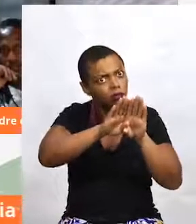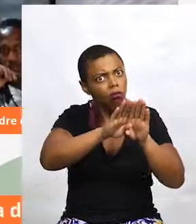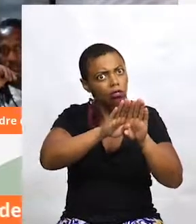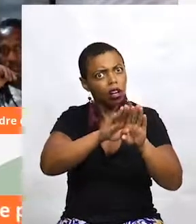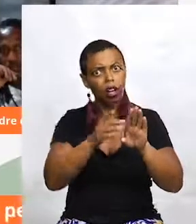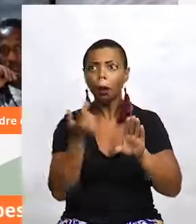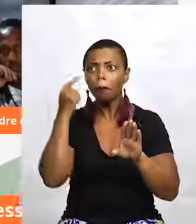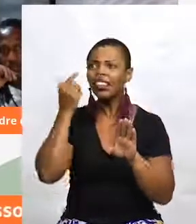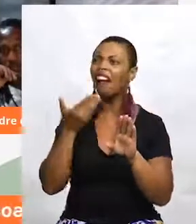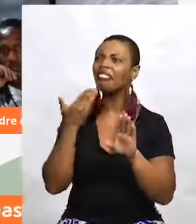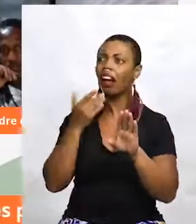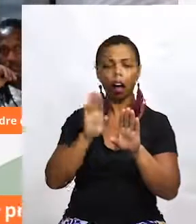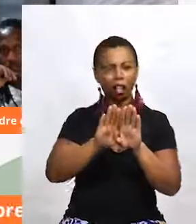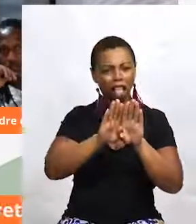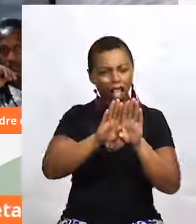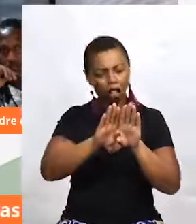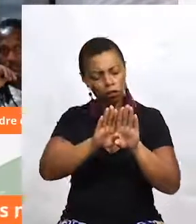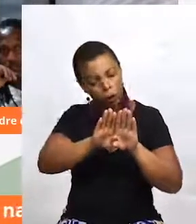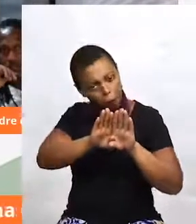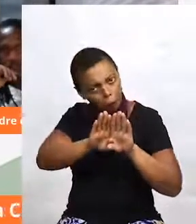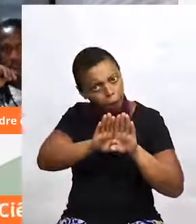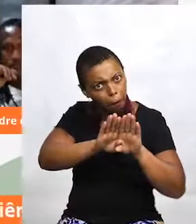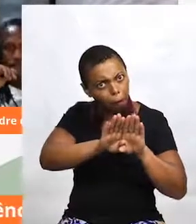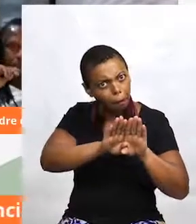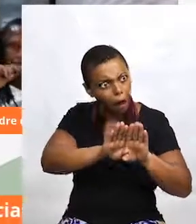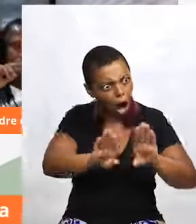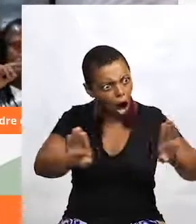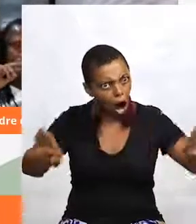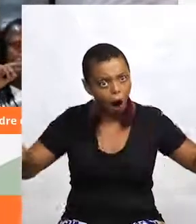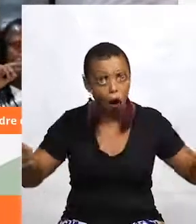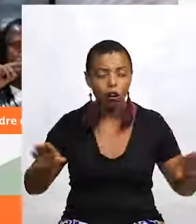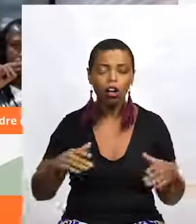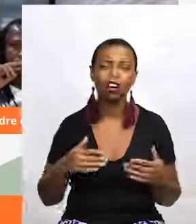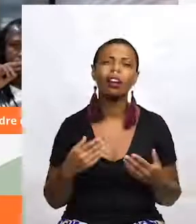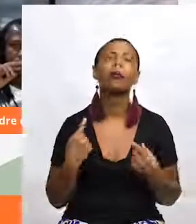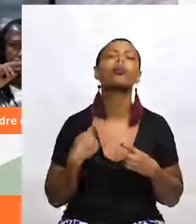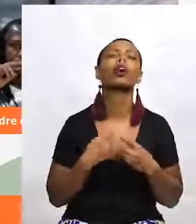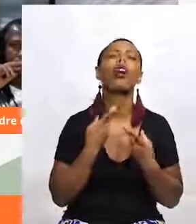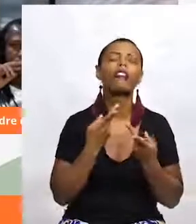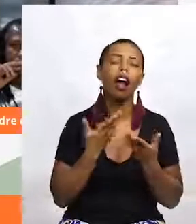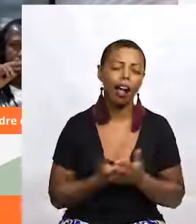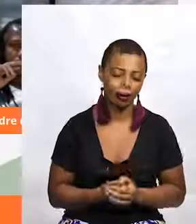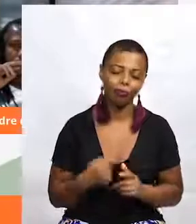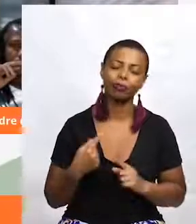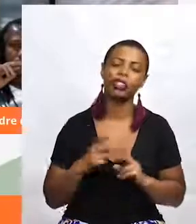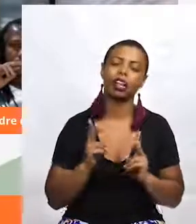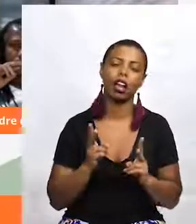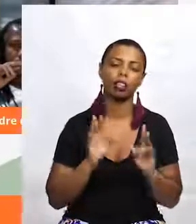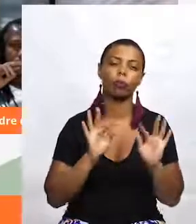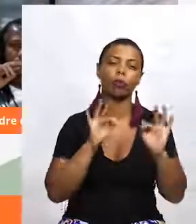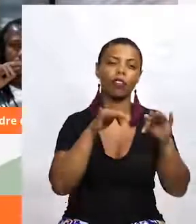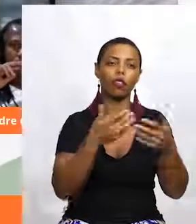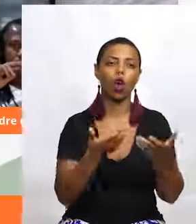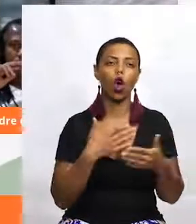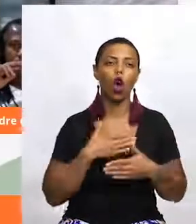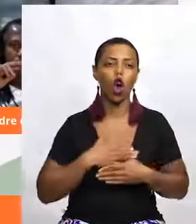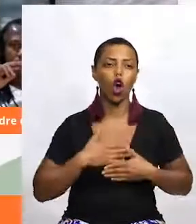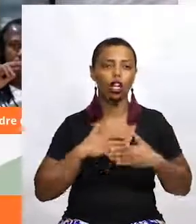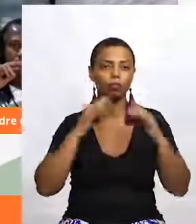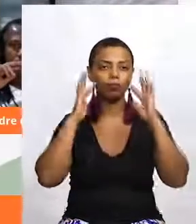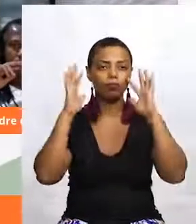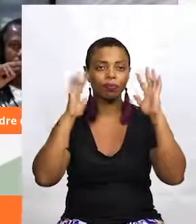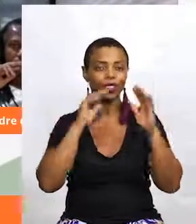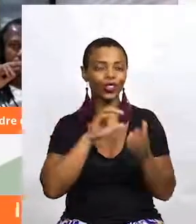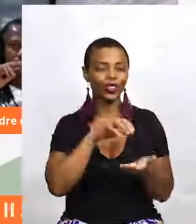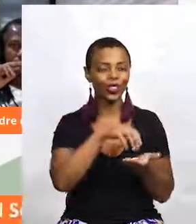ingressar? Eu estou dizendo isso porque eu sempre termino as minhas reflexões quando eu tenho essa oportunidade aqui com vocês e o Nucleia está me